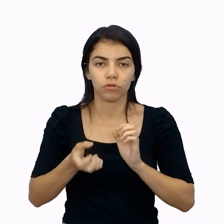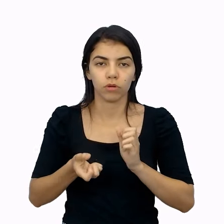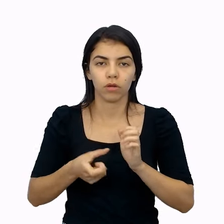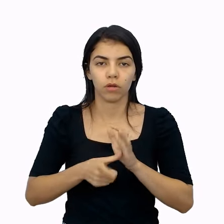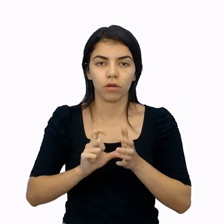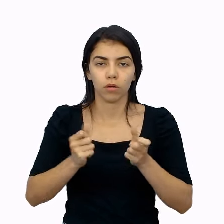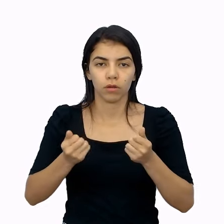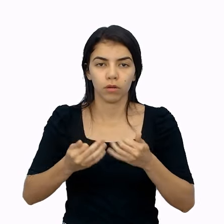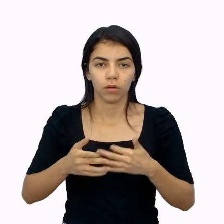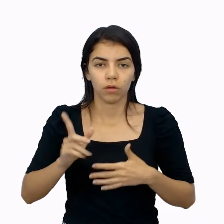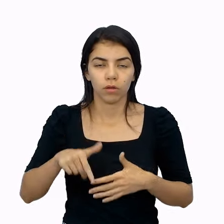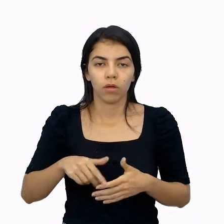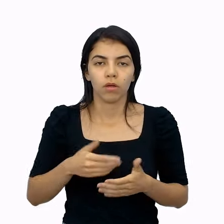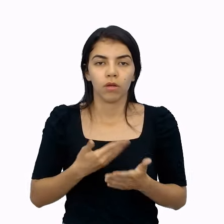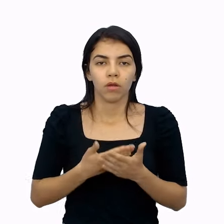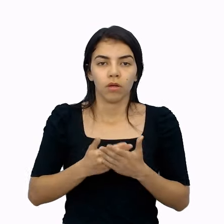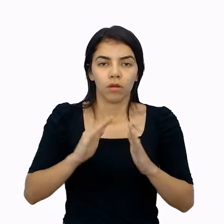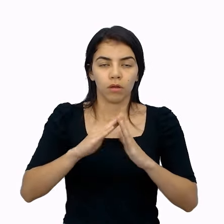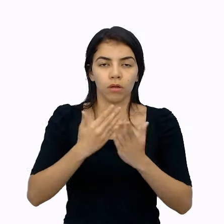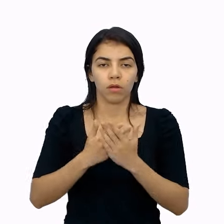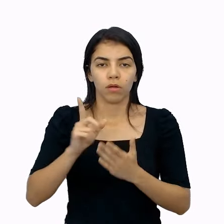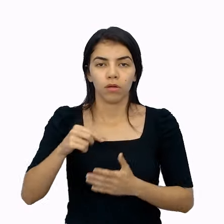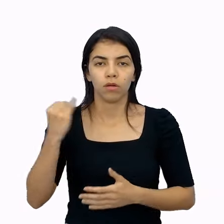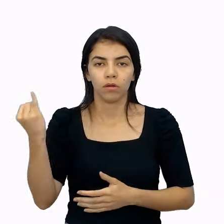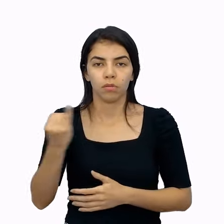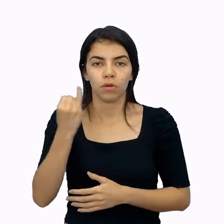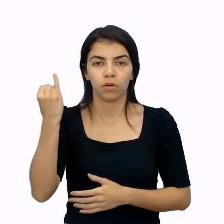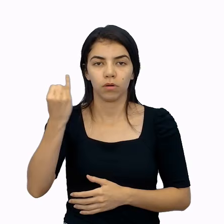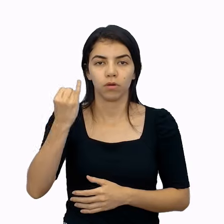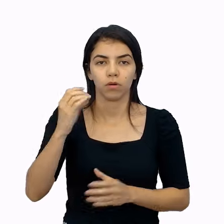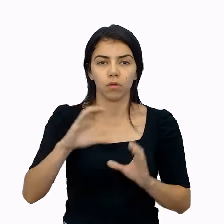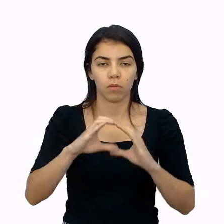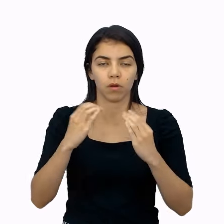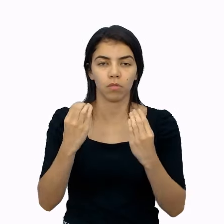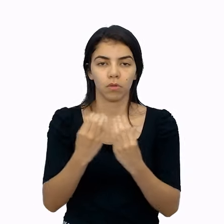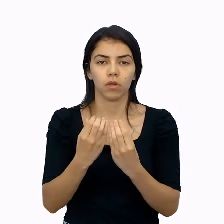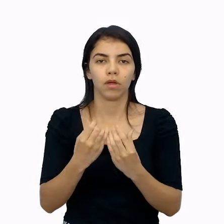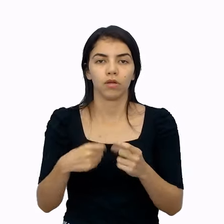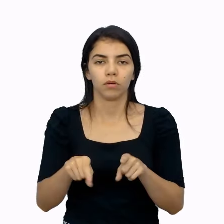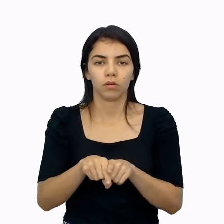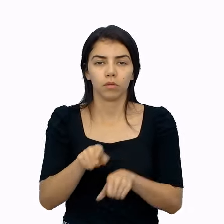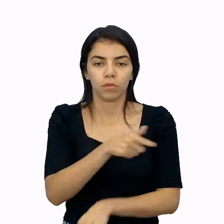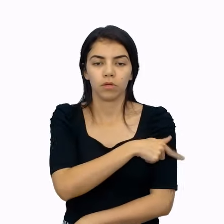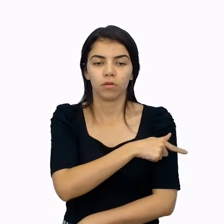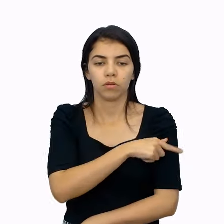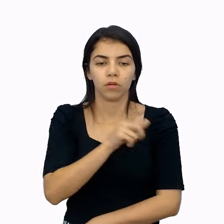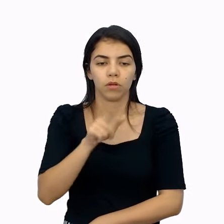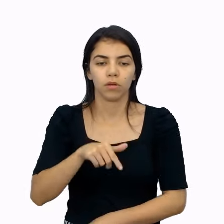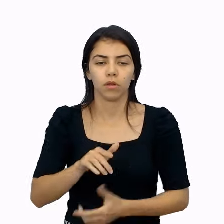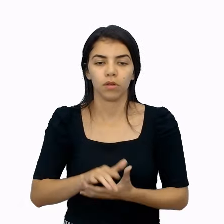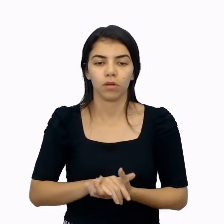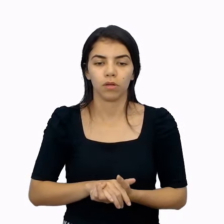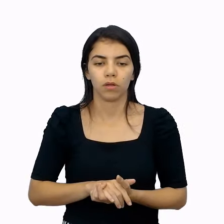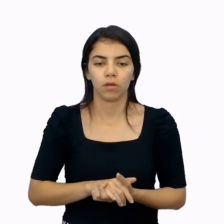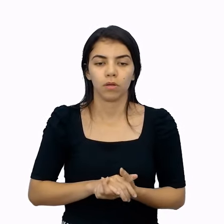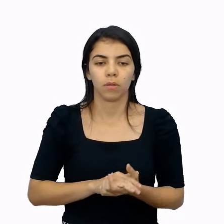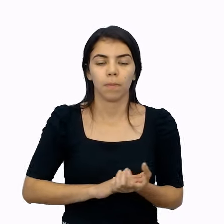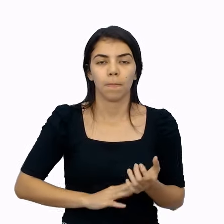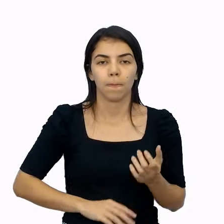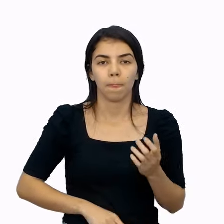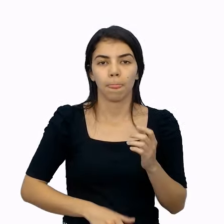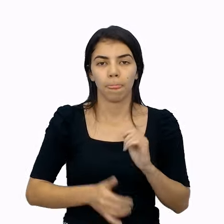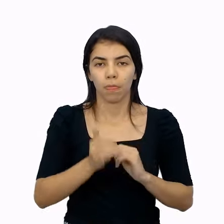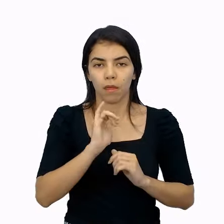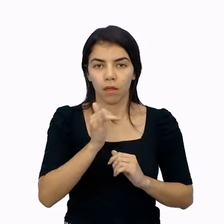em que estudam e a importância que ela tem para a comunidade. No sétimo ano, a retextualização de lendas